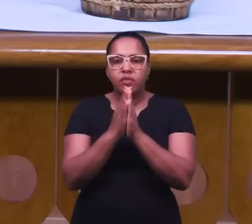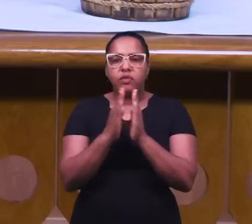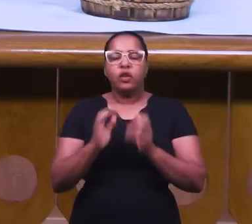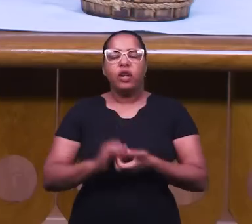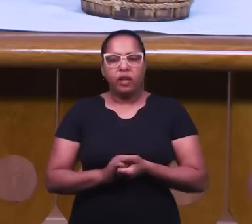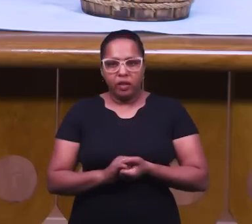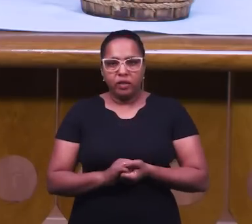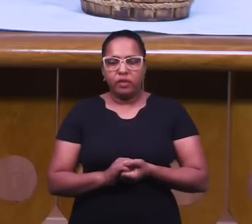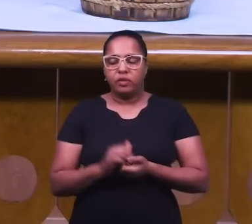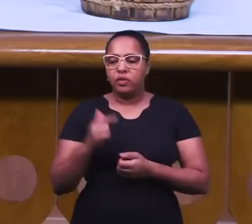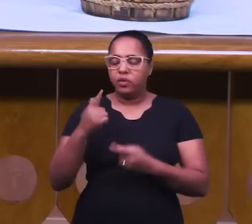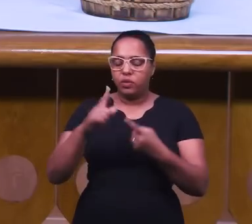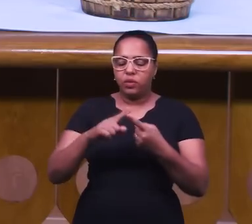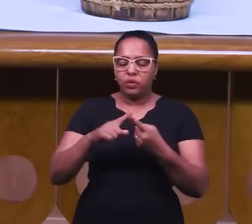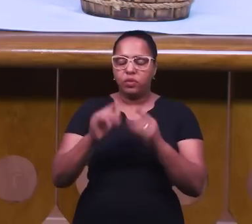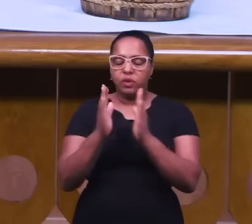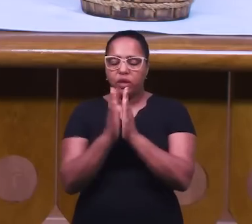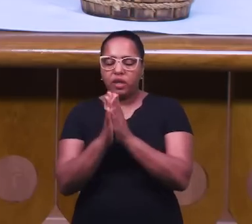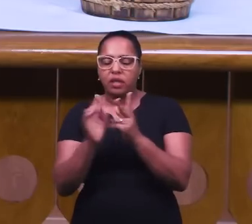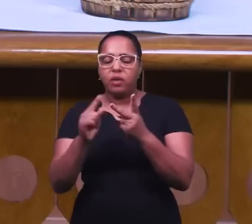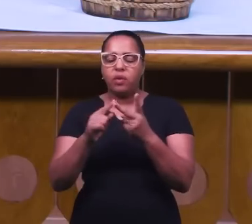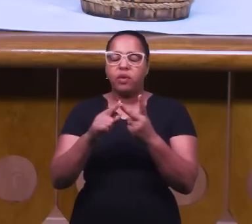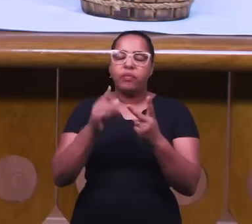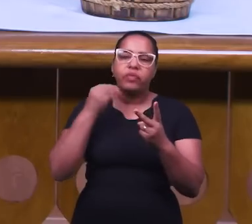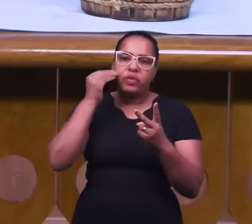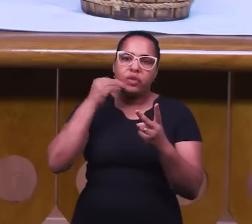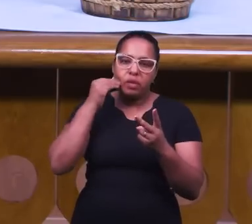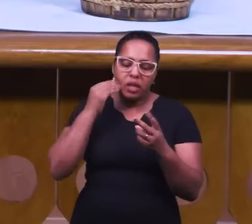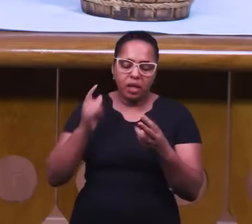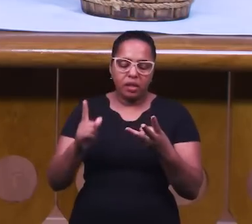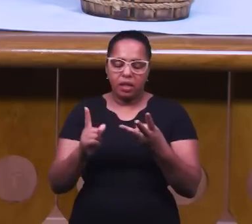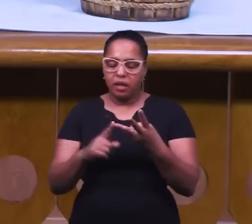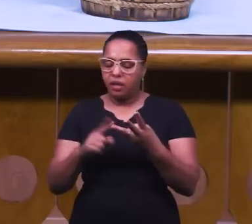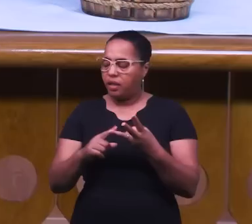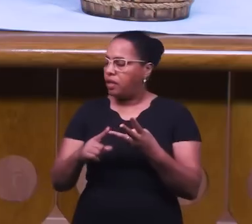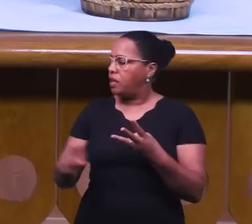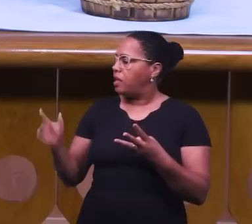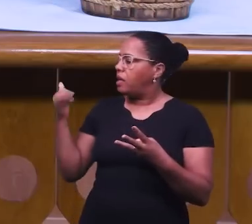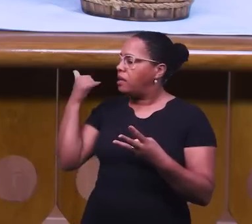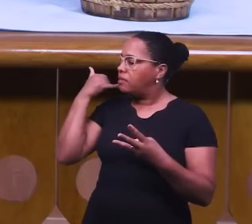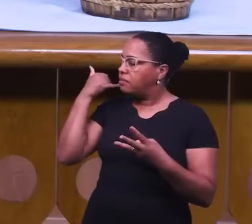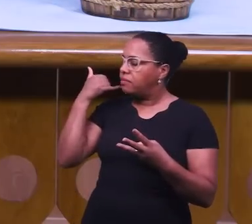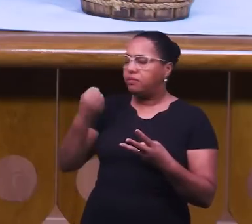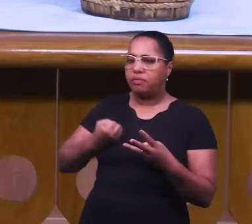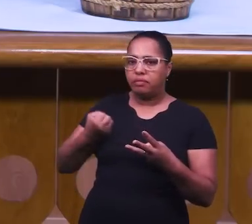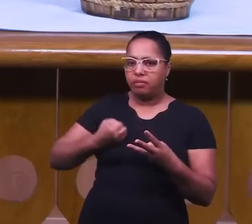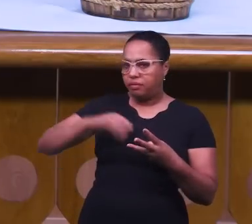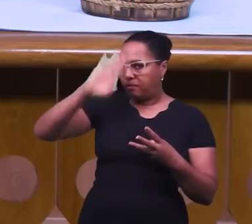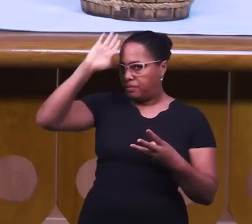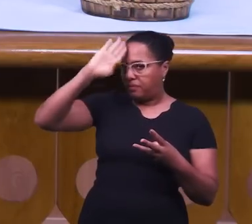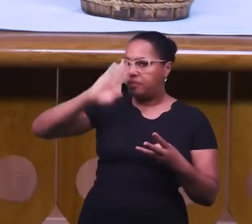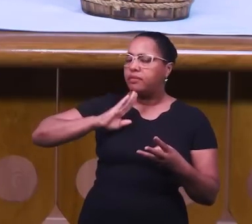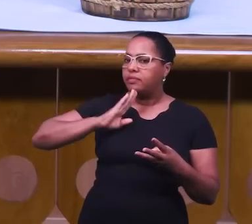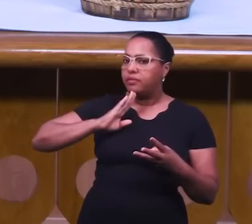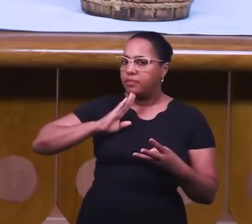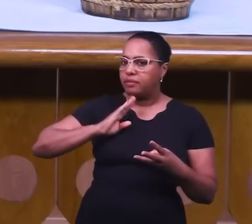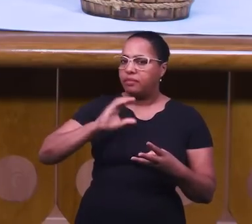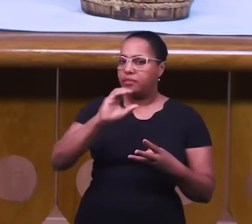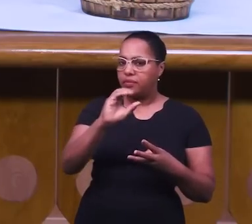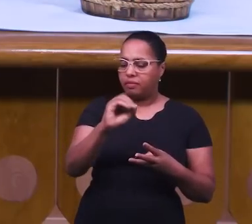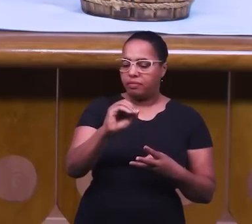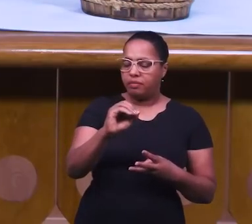um para oração, o outro é para contar a sua experiência e, por fim, um telefonema agora, um telefone gratuito, que